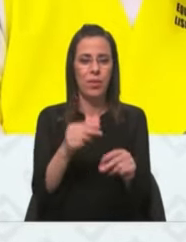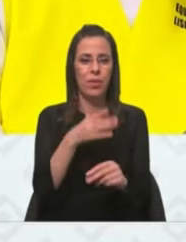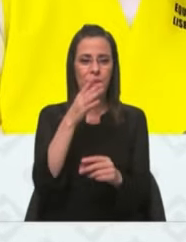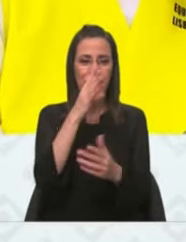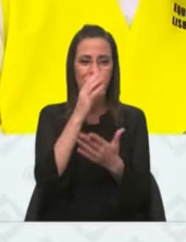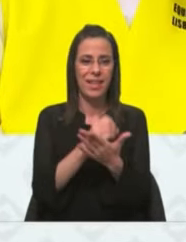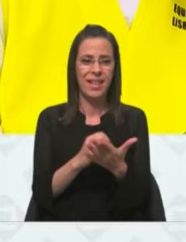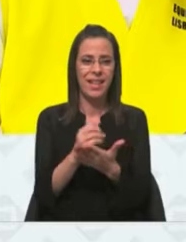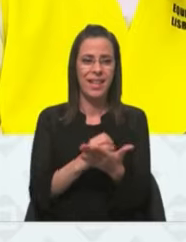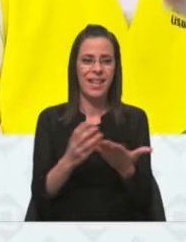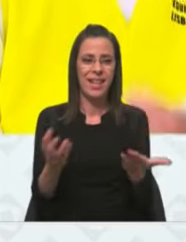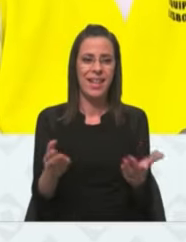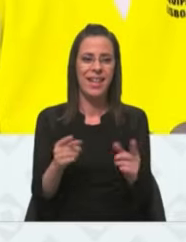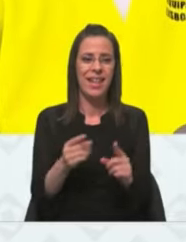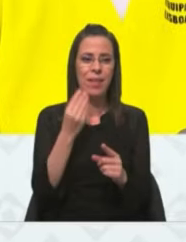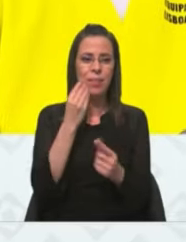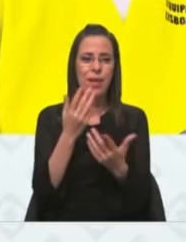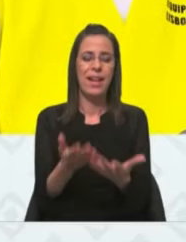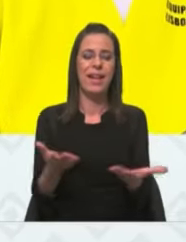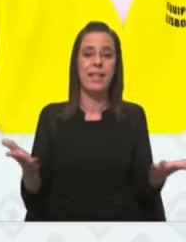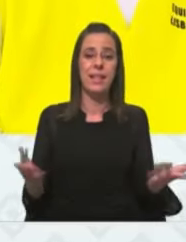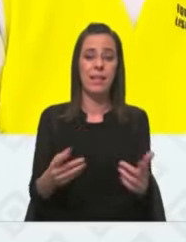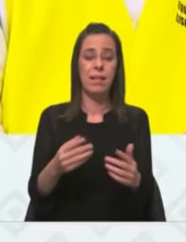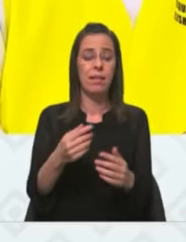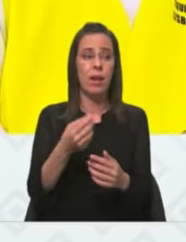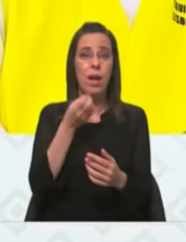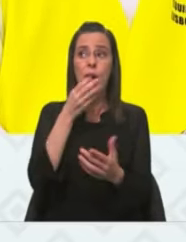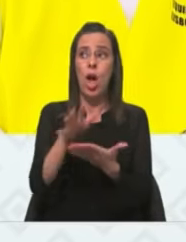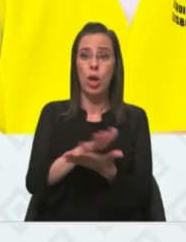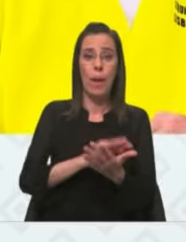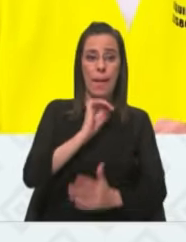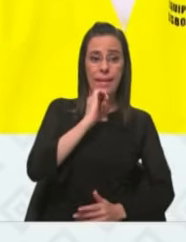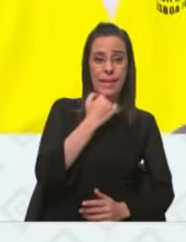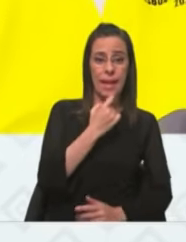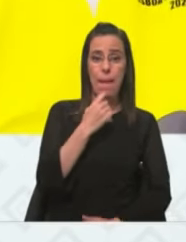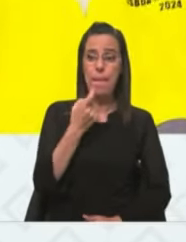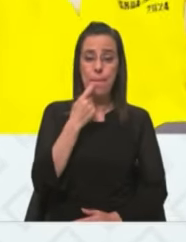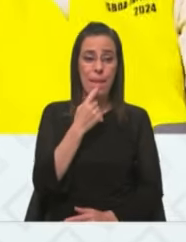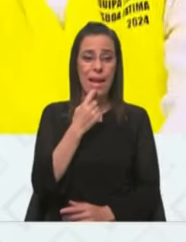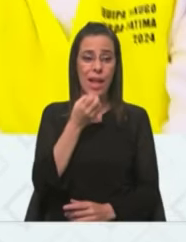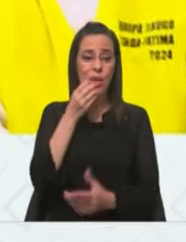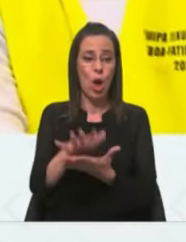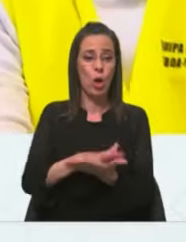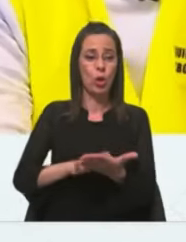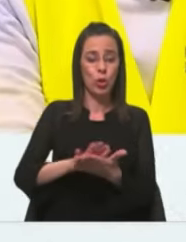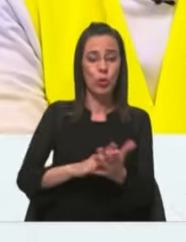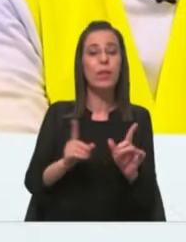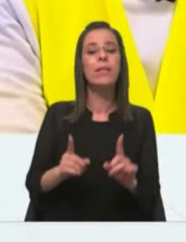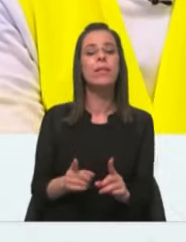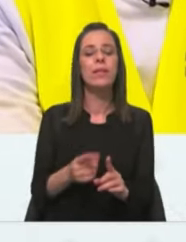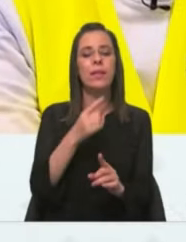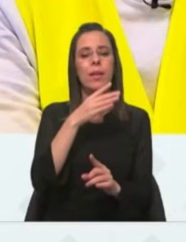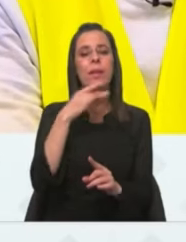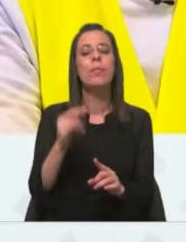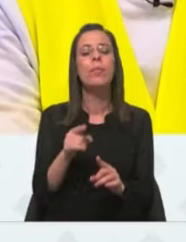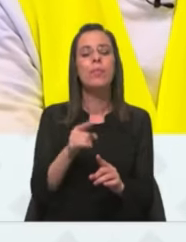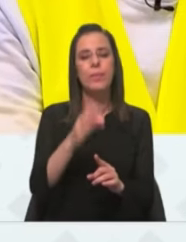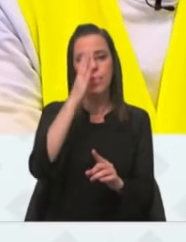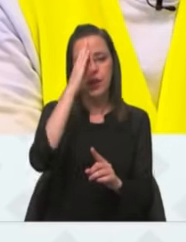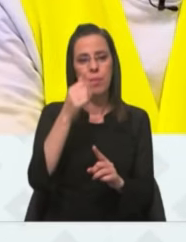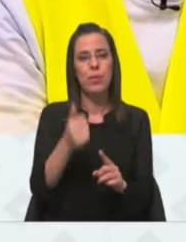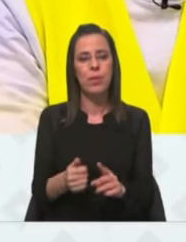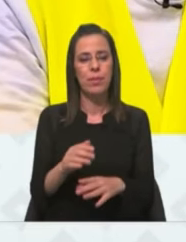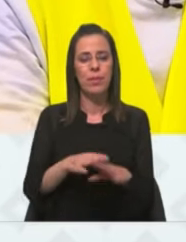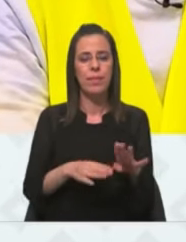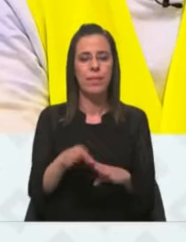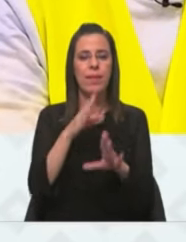contado a ninguém, porque é assim mesmo, não é? Nem às paredes confessei. E foi muito giro, acho que tu sabes muito bem